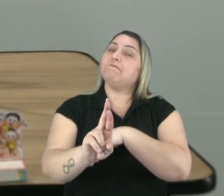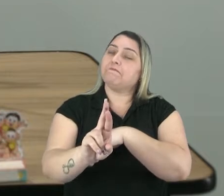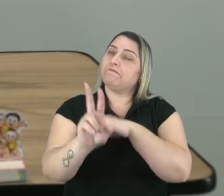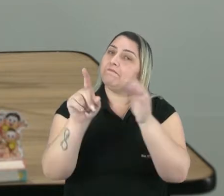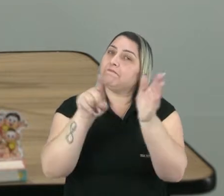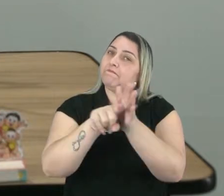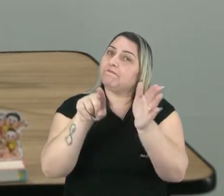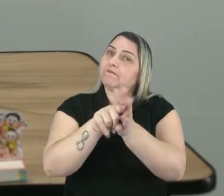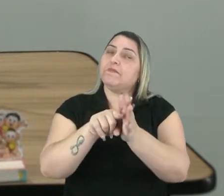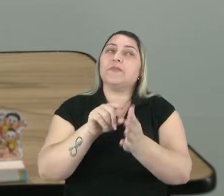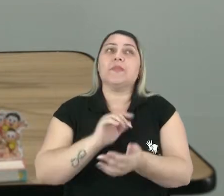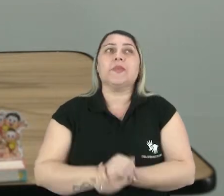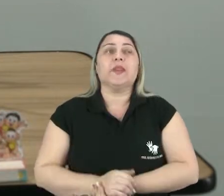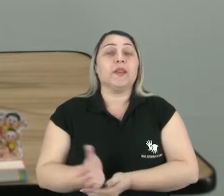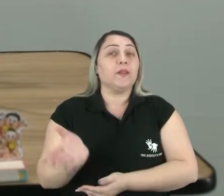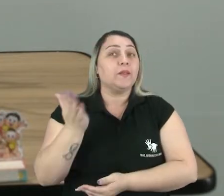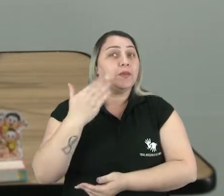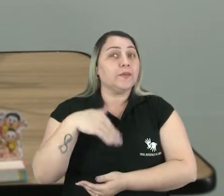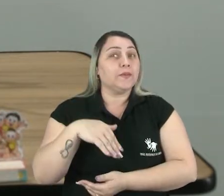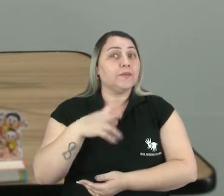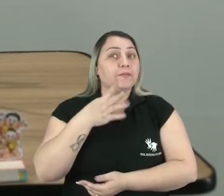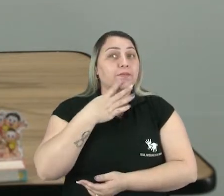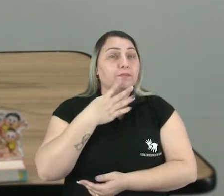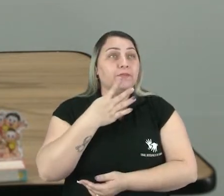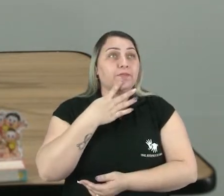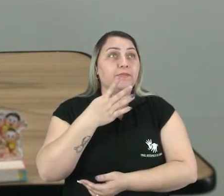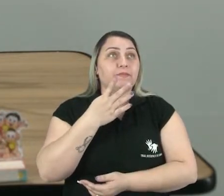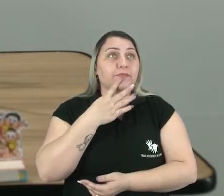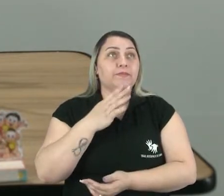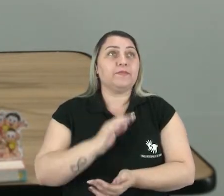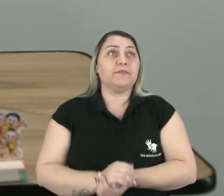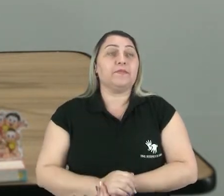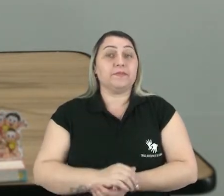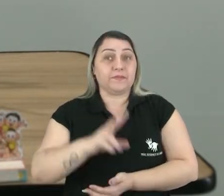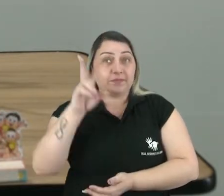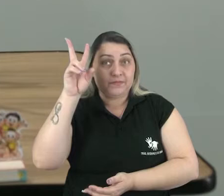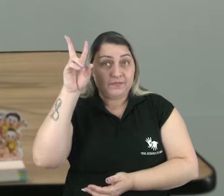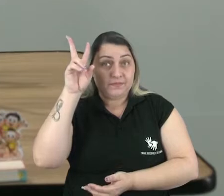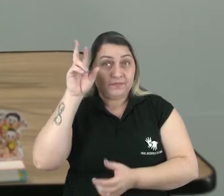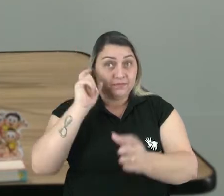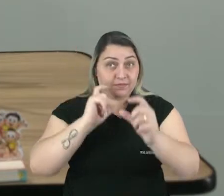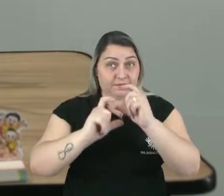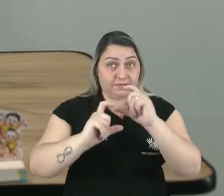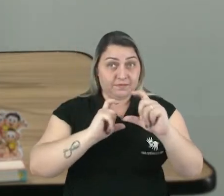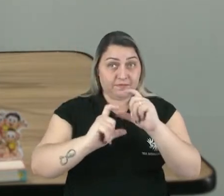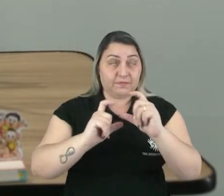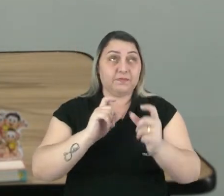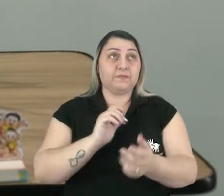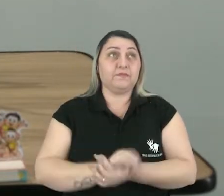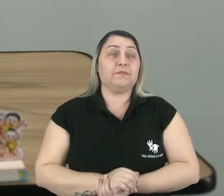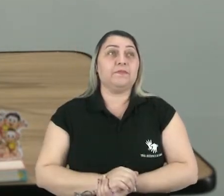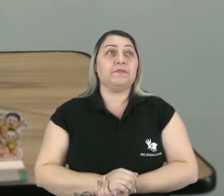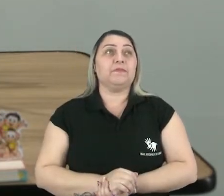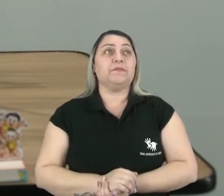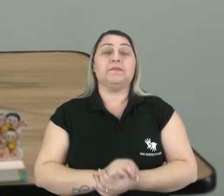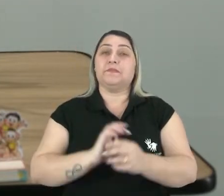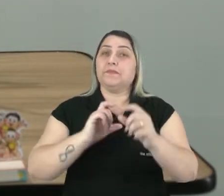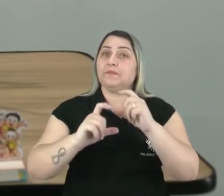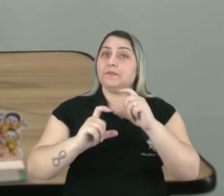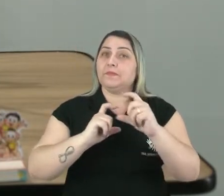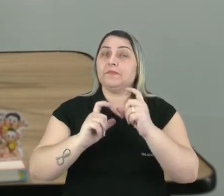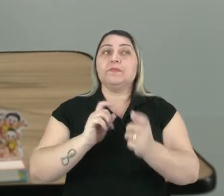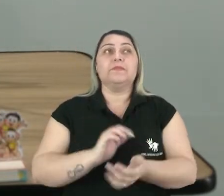questionamentos. Vamos lá então conhecer esta história em quadrinhos? Esta história em